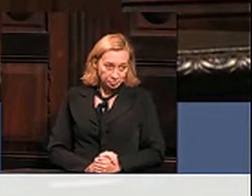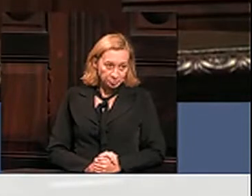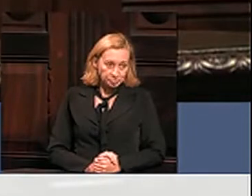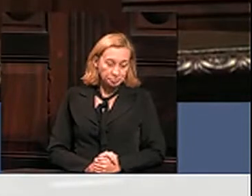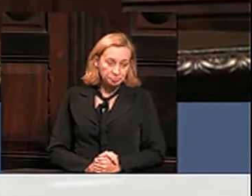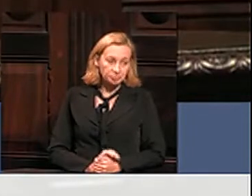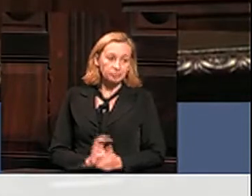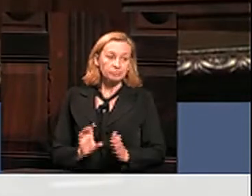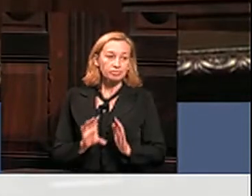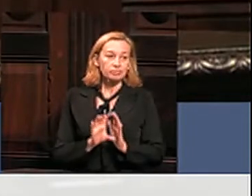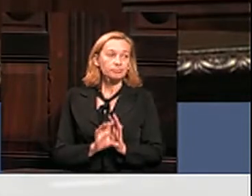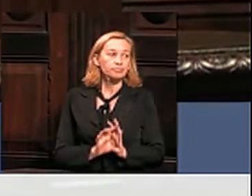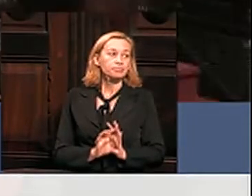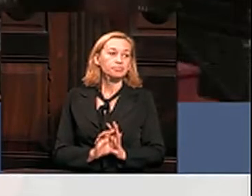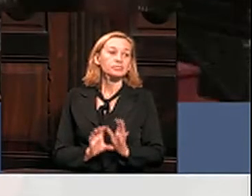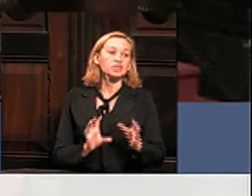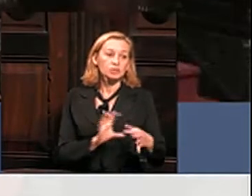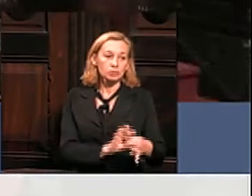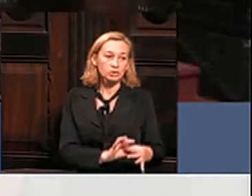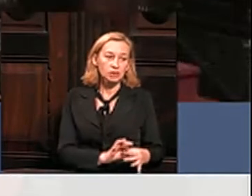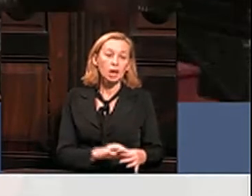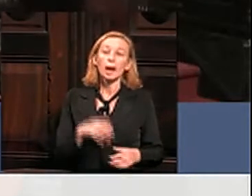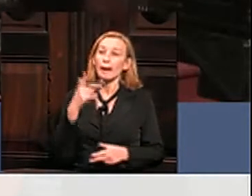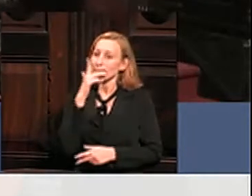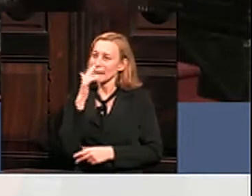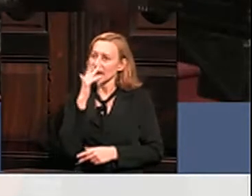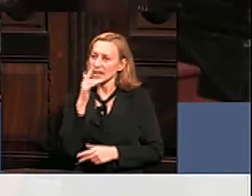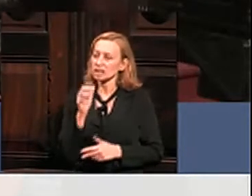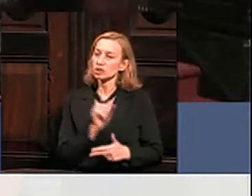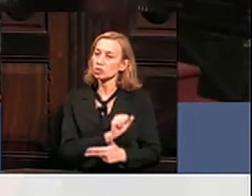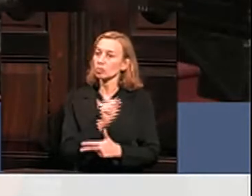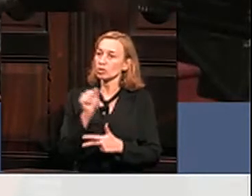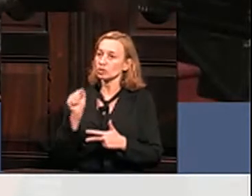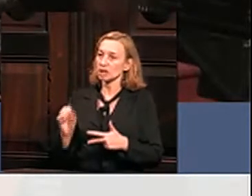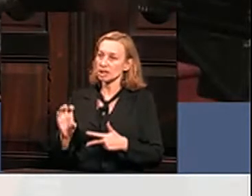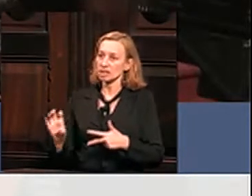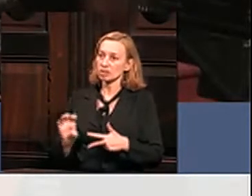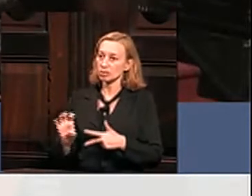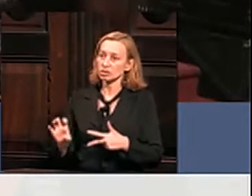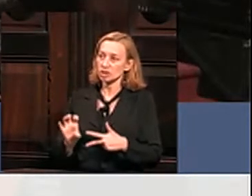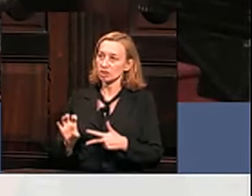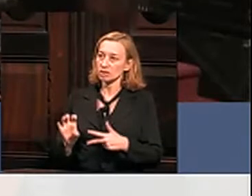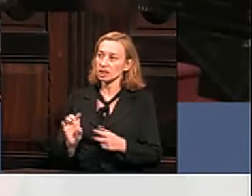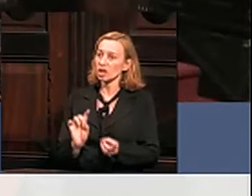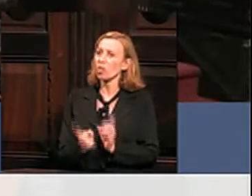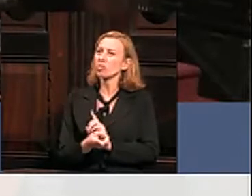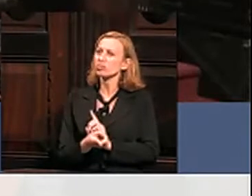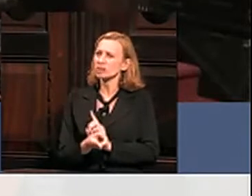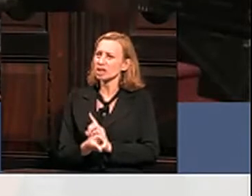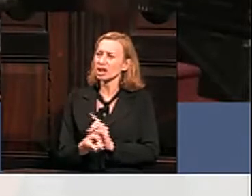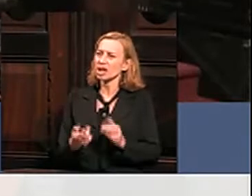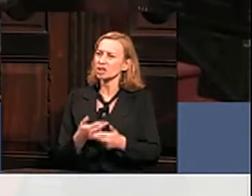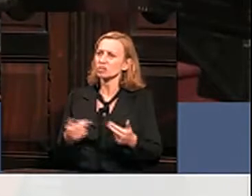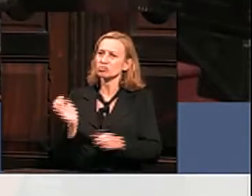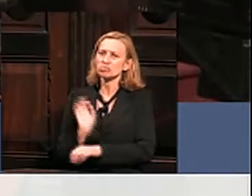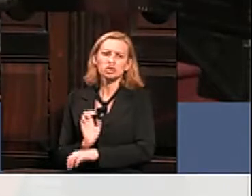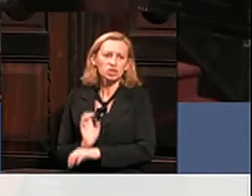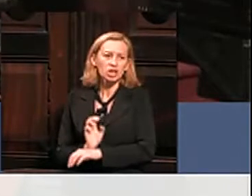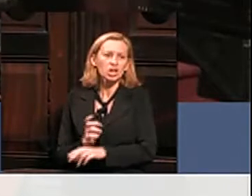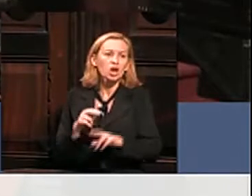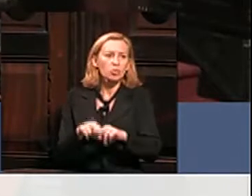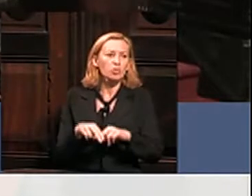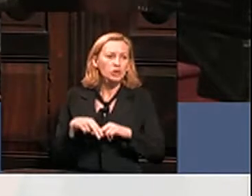que o Poder Executivo quer ter um parecer para contrapor ao do Tribunal de Contas do Estado. Com isso,